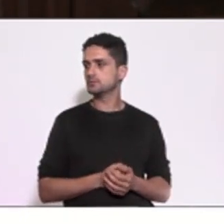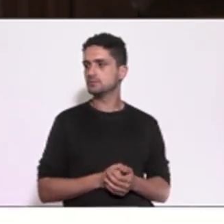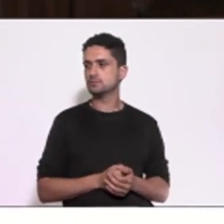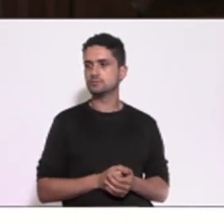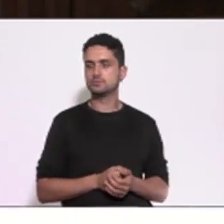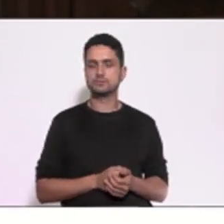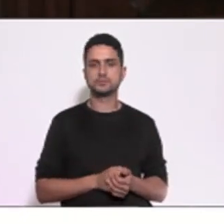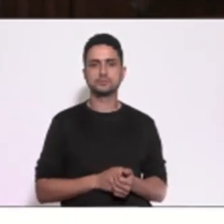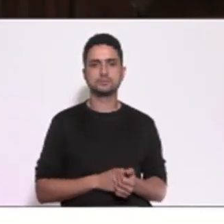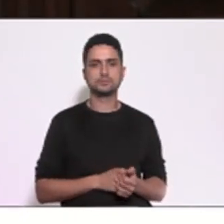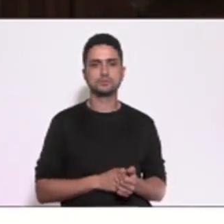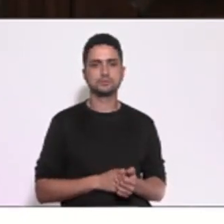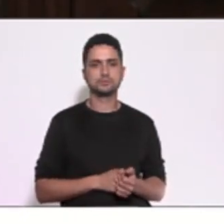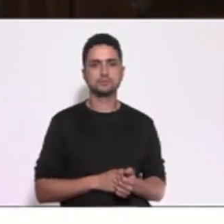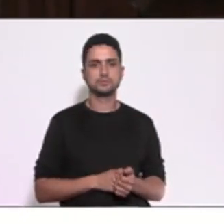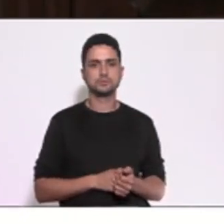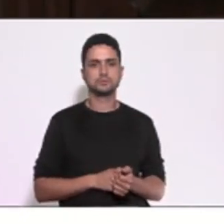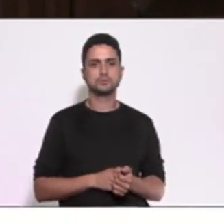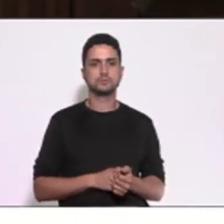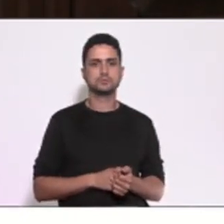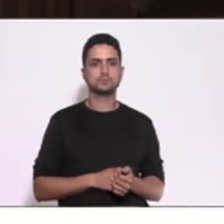para tentar demolir